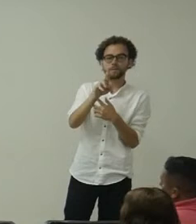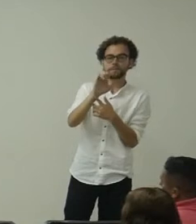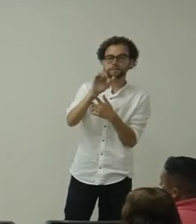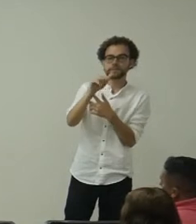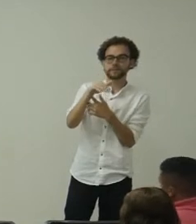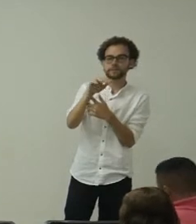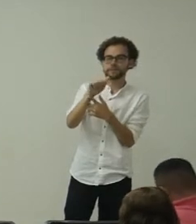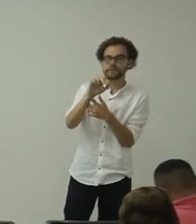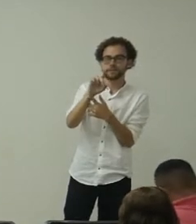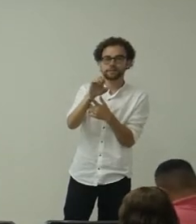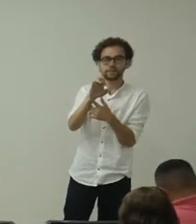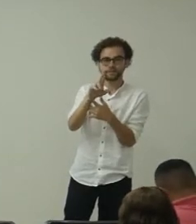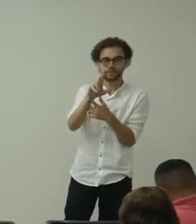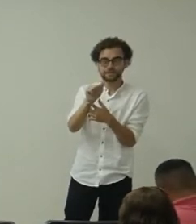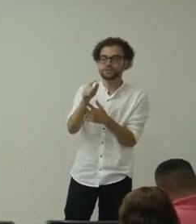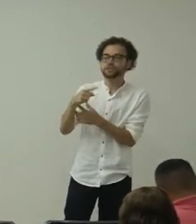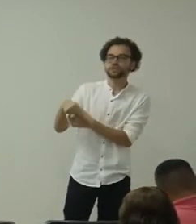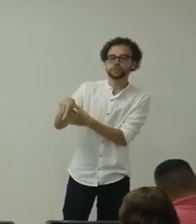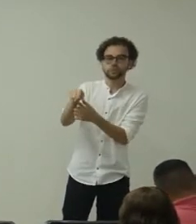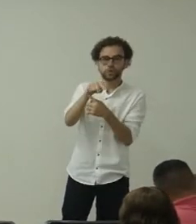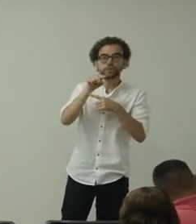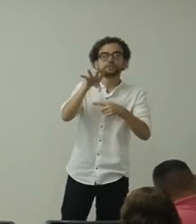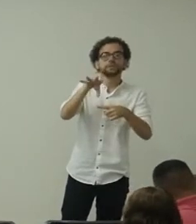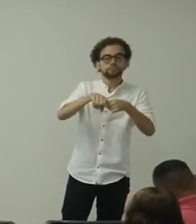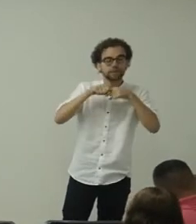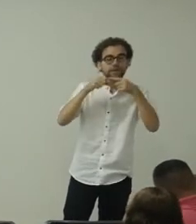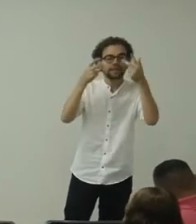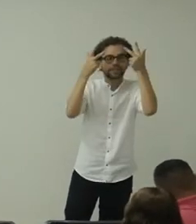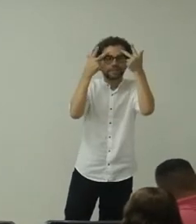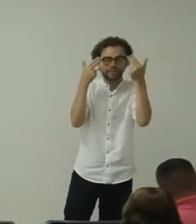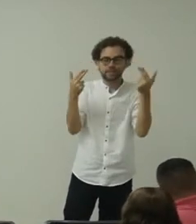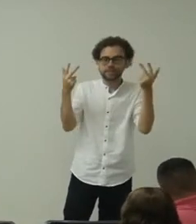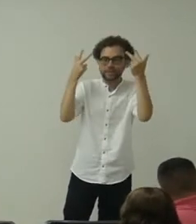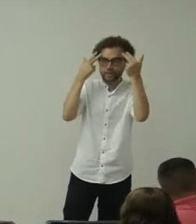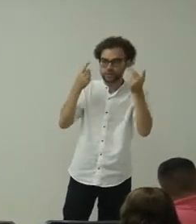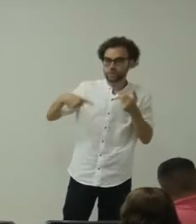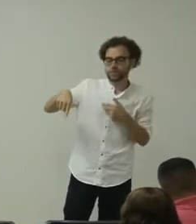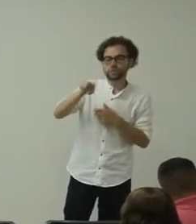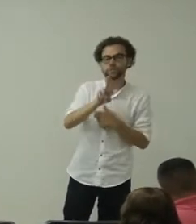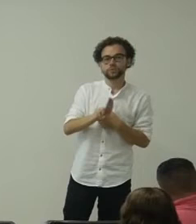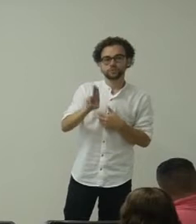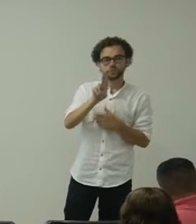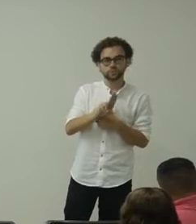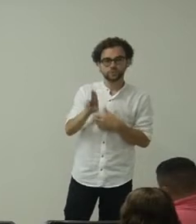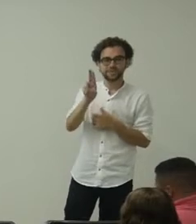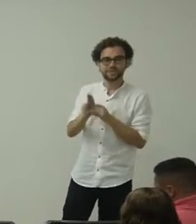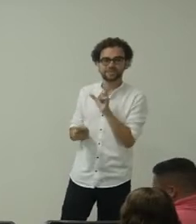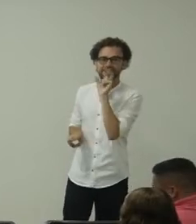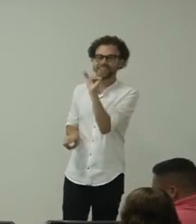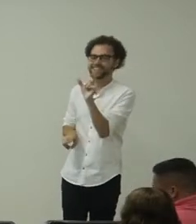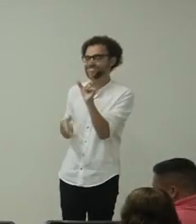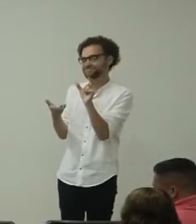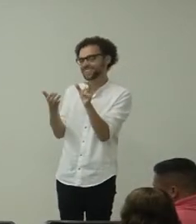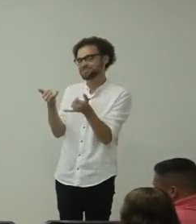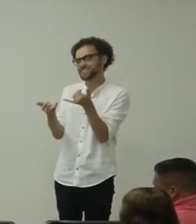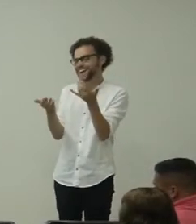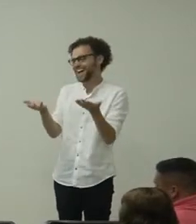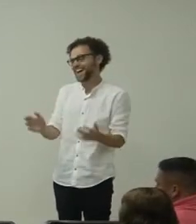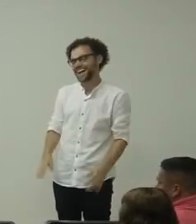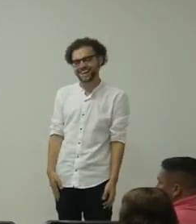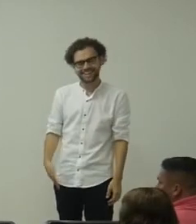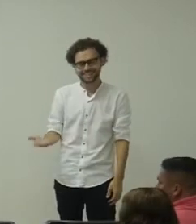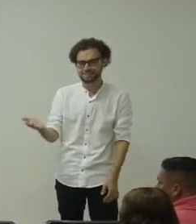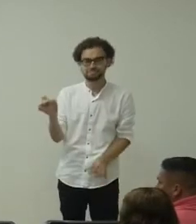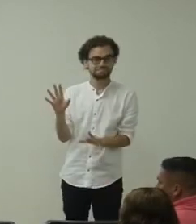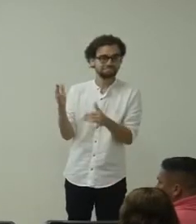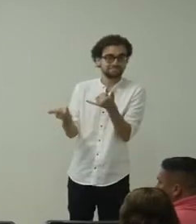está legitimando e naturalizando violências quando a gente se utiliza da seguinte expressão: mas é apenas uma brincadeira.